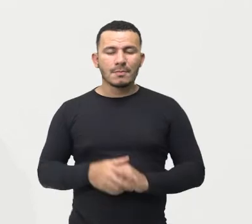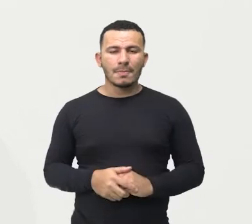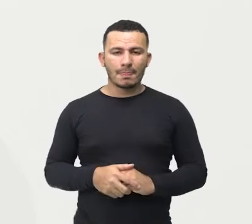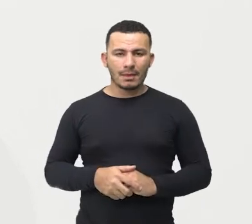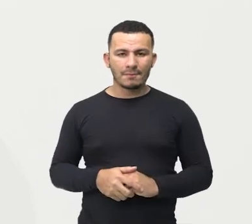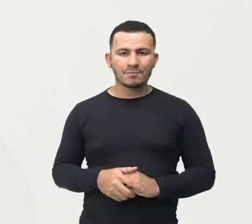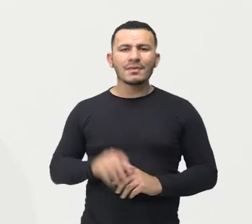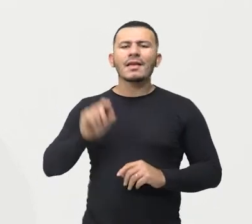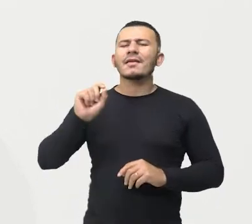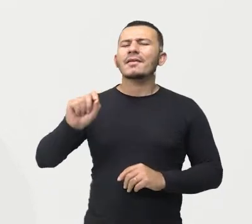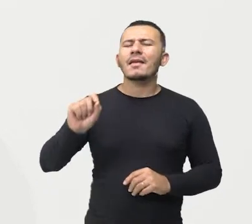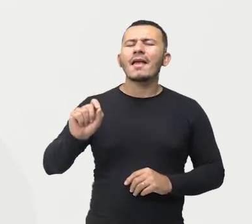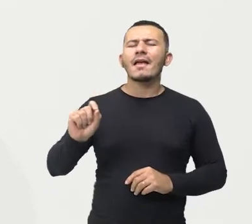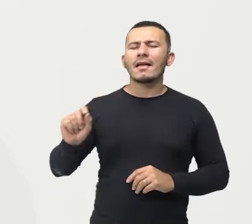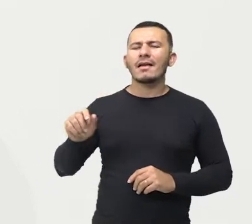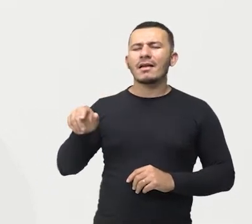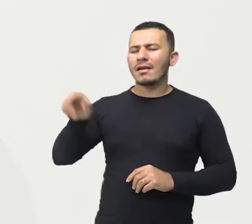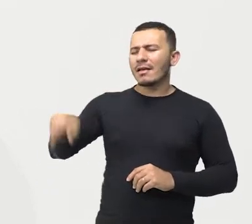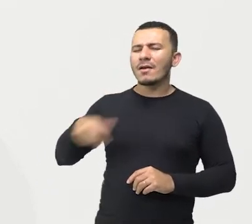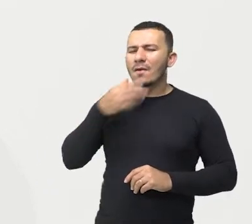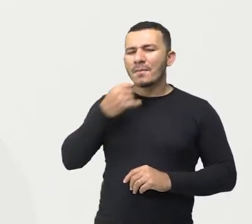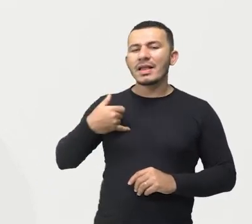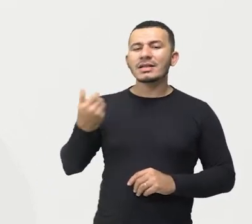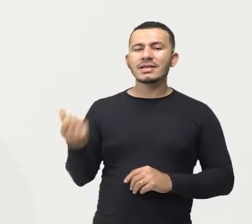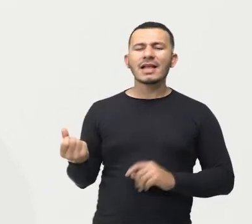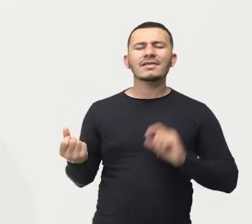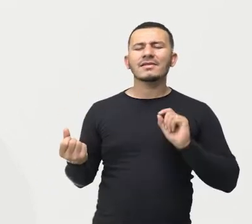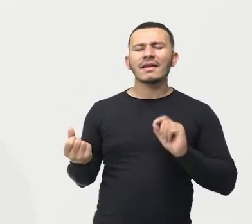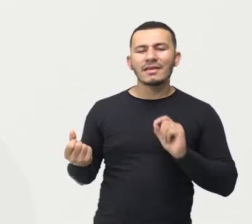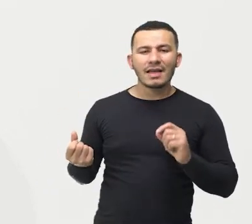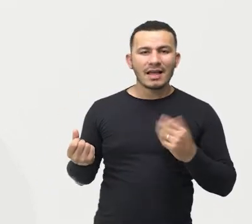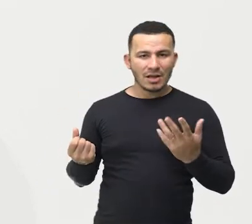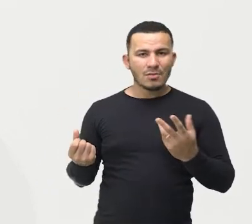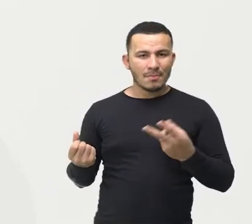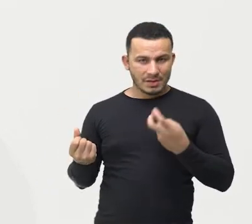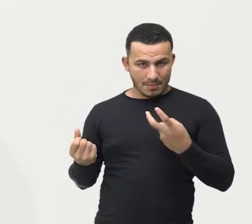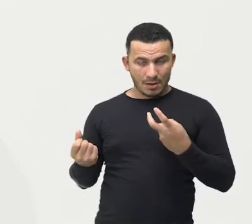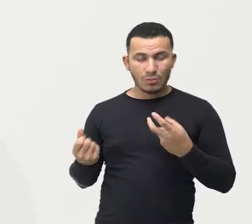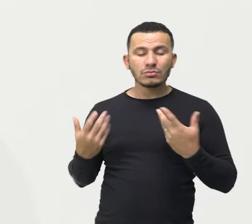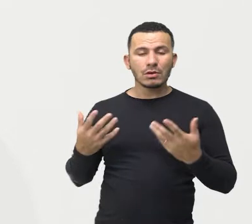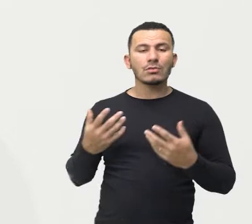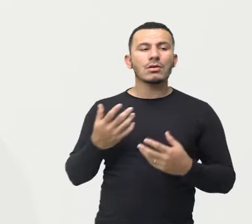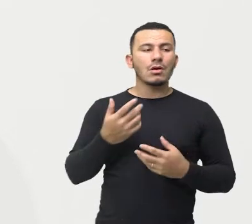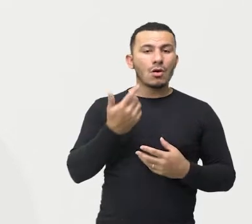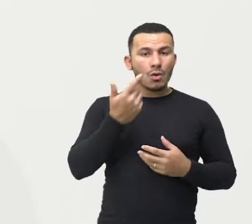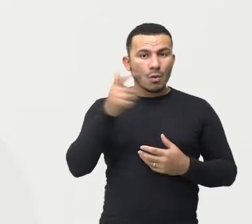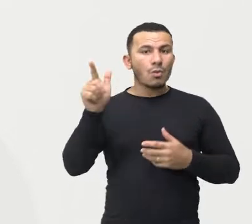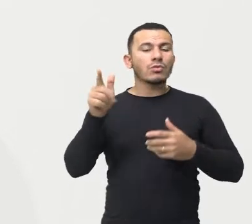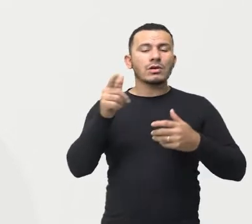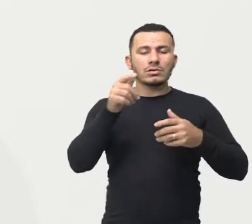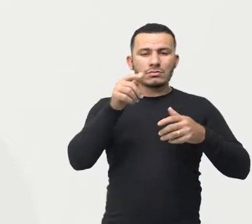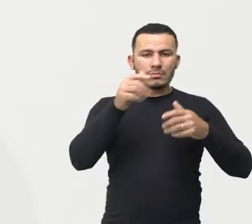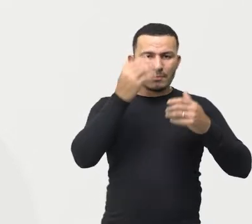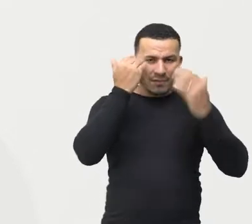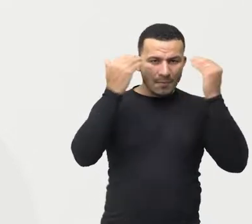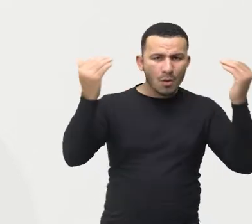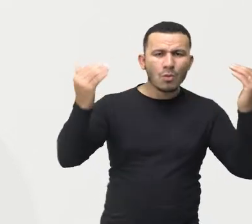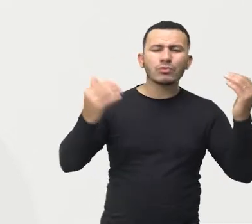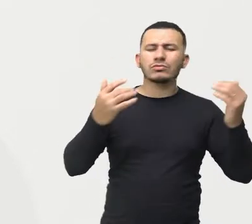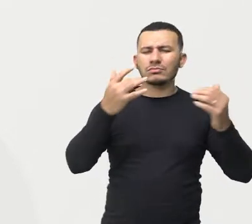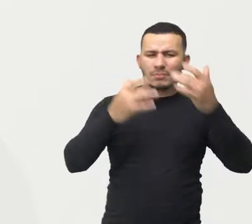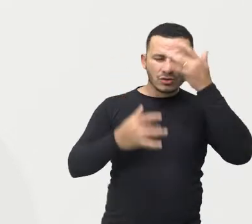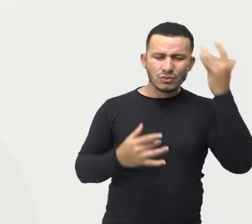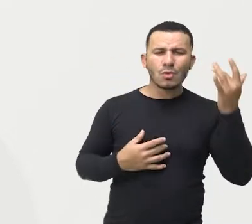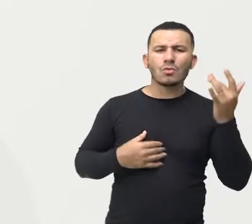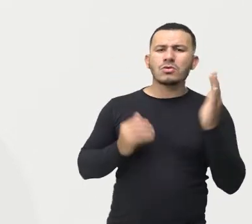Quem é esse menino de 6 anos, que é o Bride? Perceba que a gente fica sabendo que ele foi elogiado por atores que